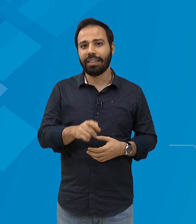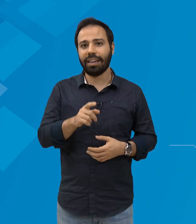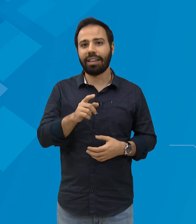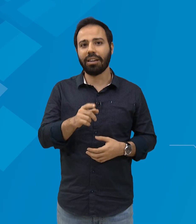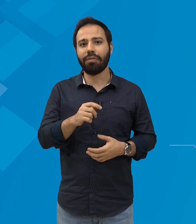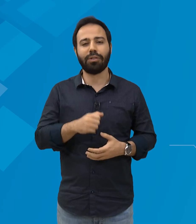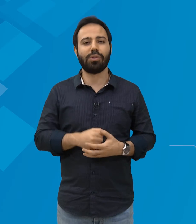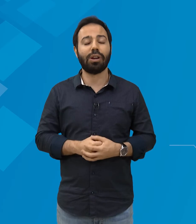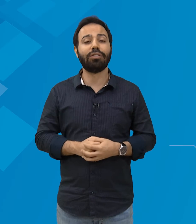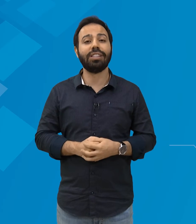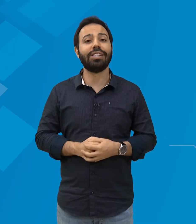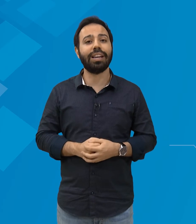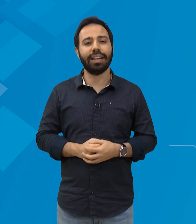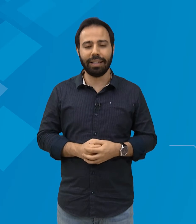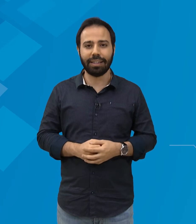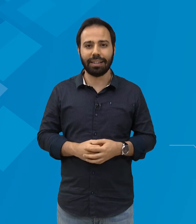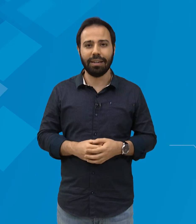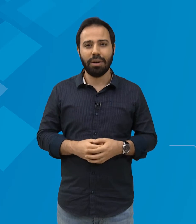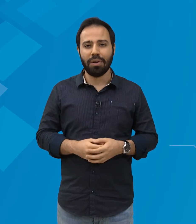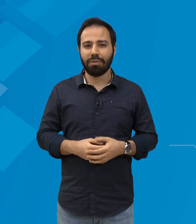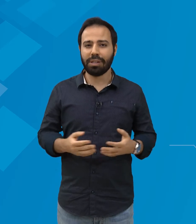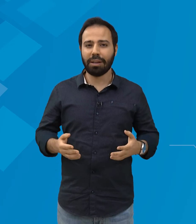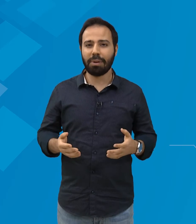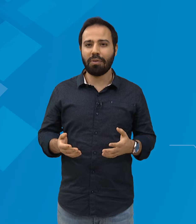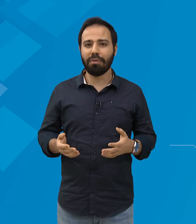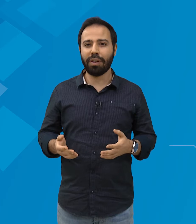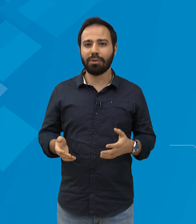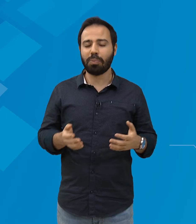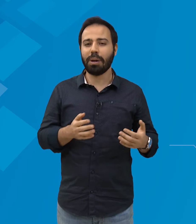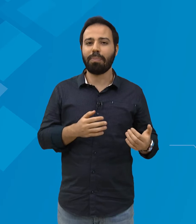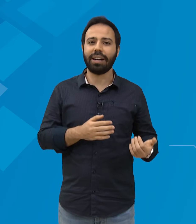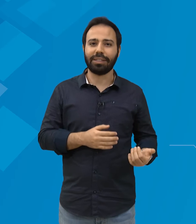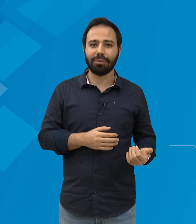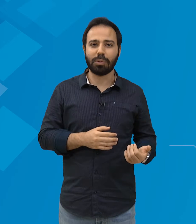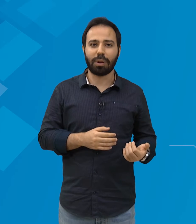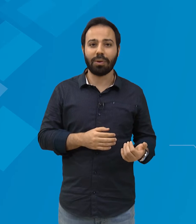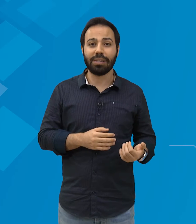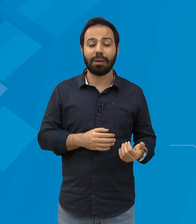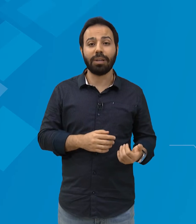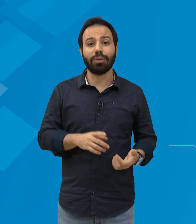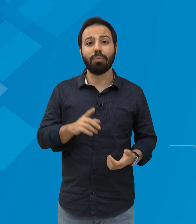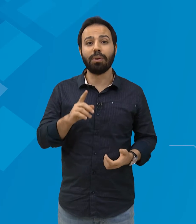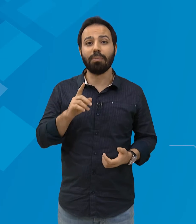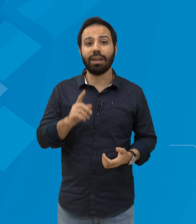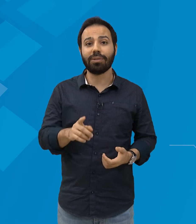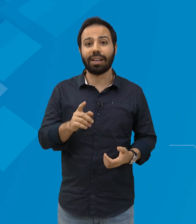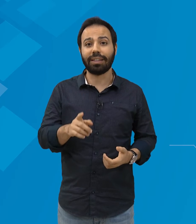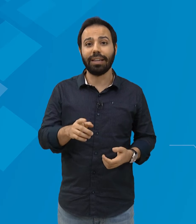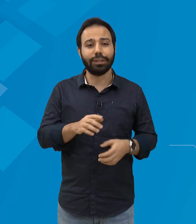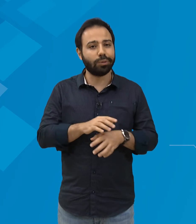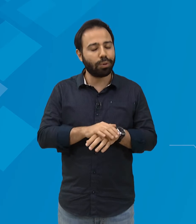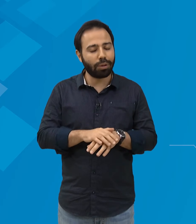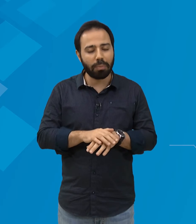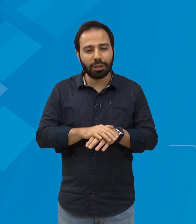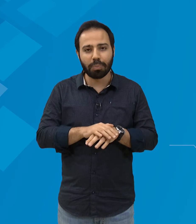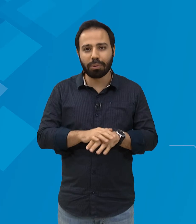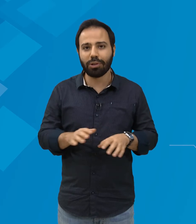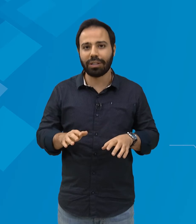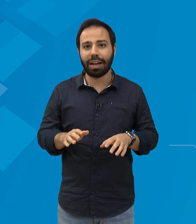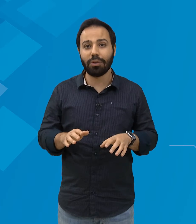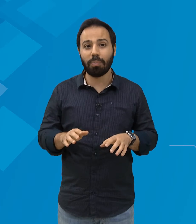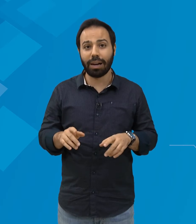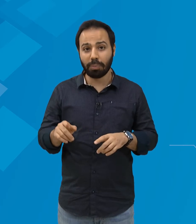pandemia, que é a tarifa social de energia elétrica. Você também confere os preparativos para o lançamento do primeiro satélite